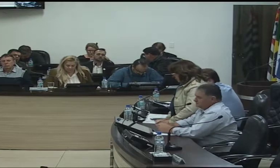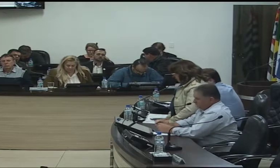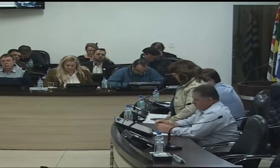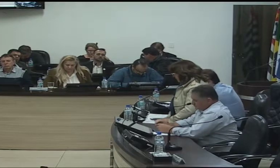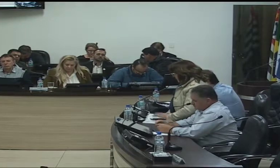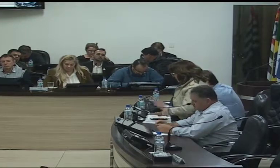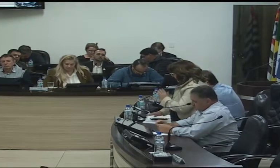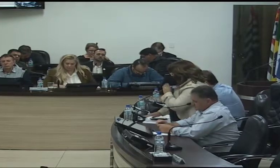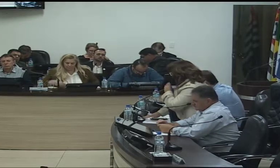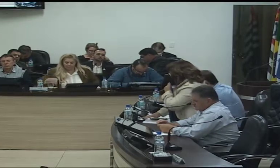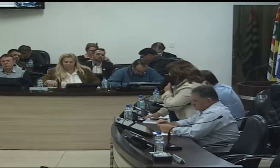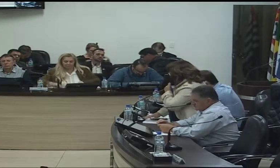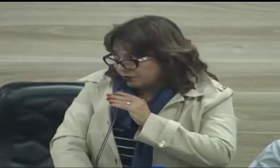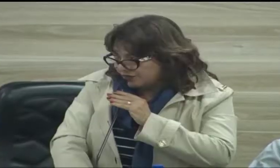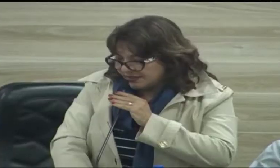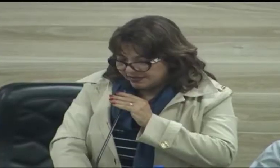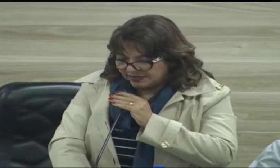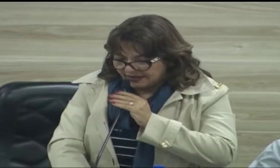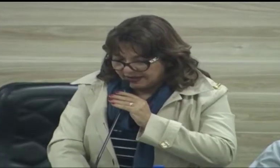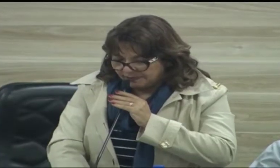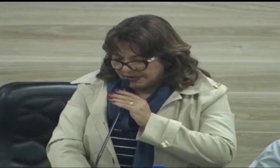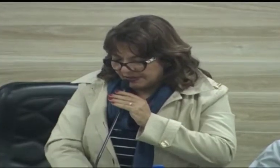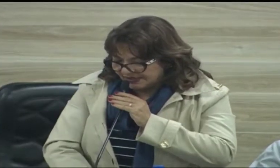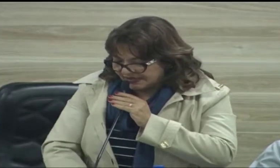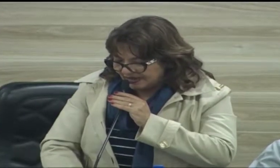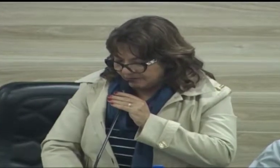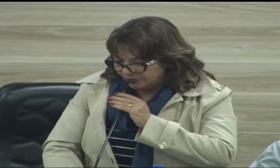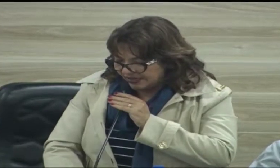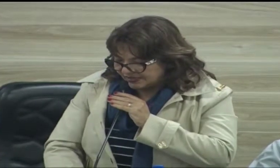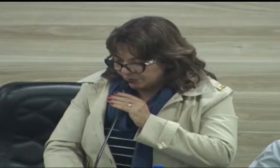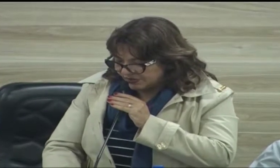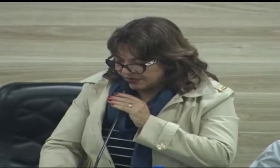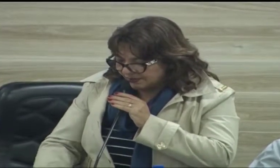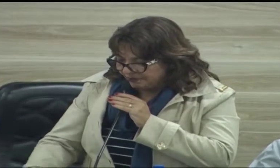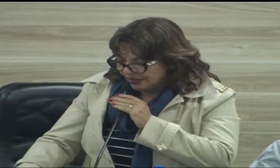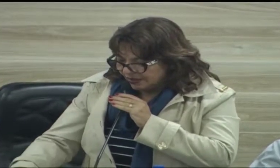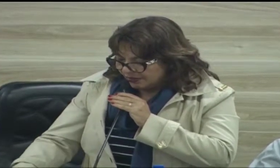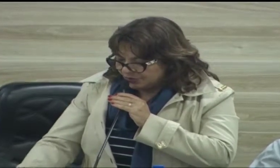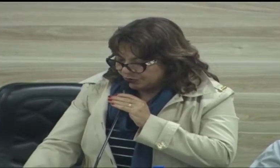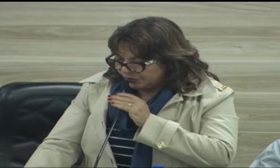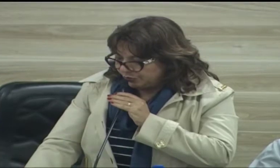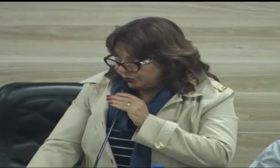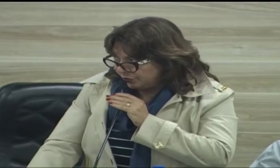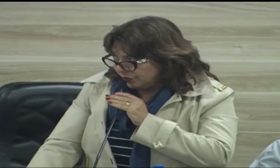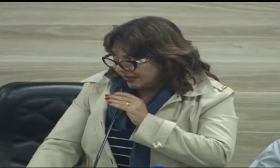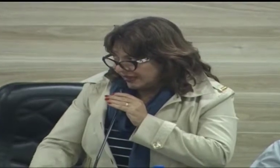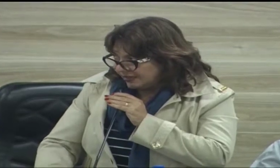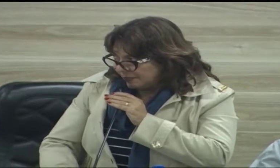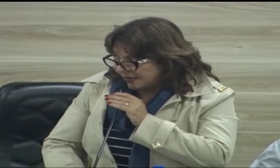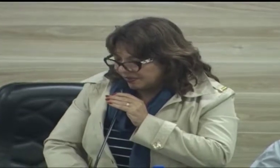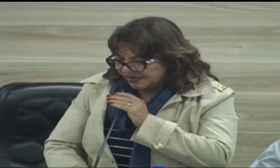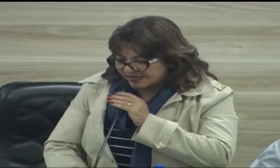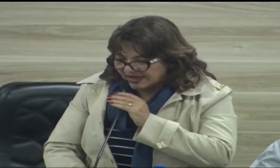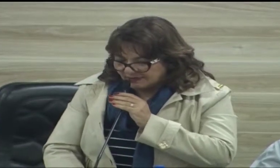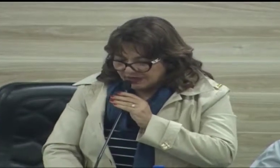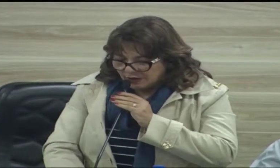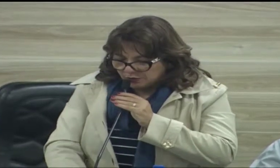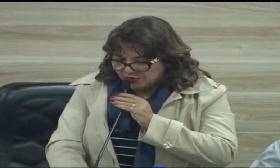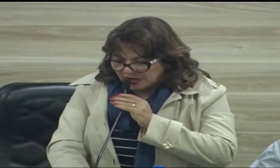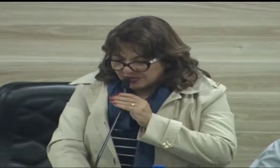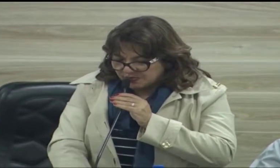nos ouvem, vereadora Constância, parabenizar por essa moção. Acho que o intuito, além de